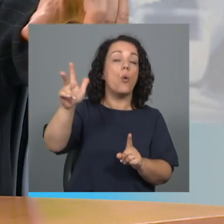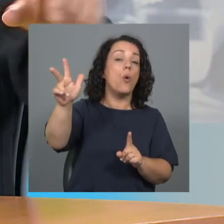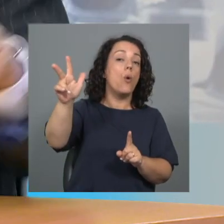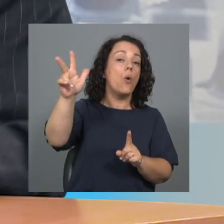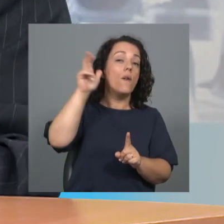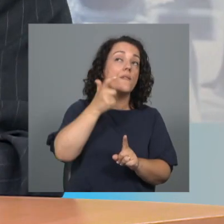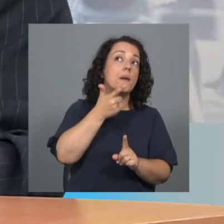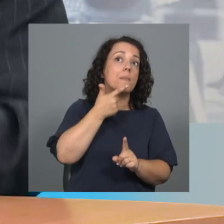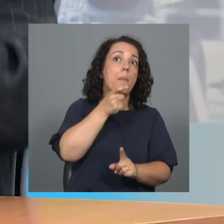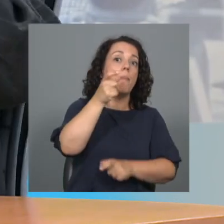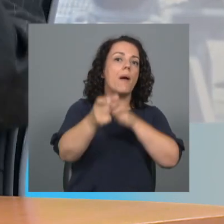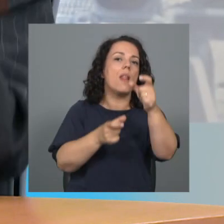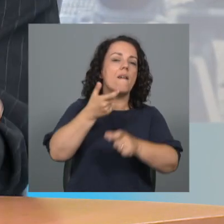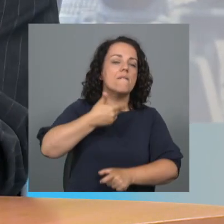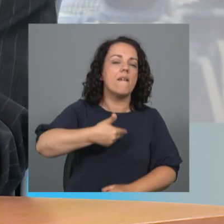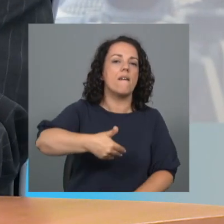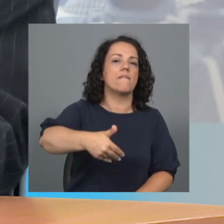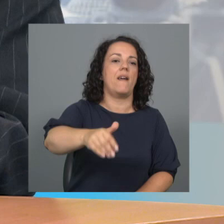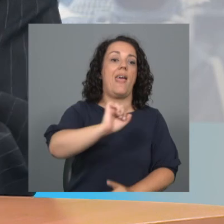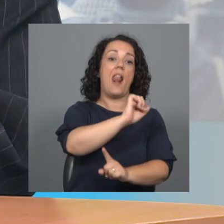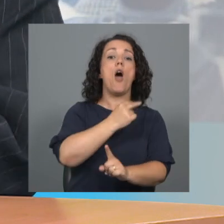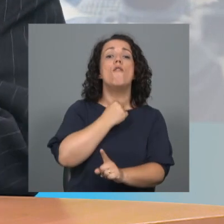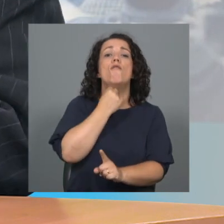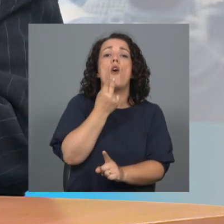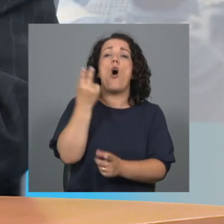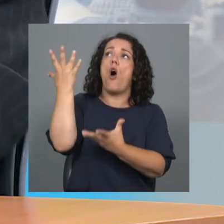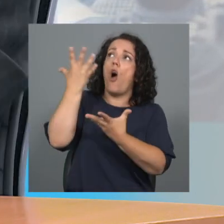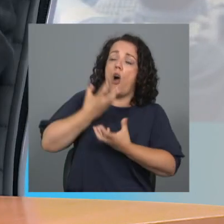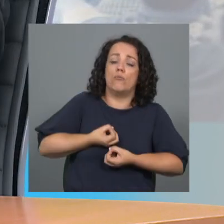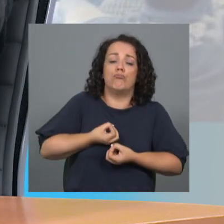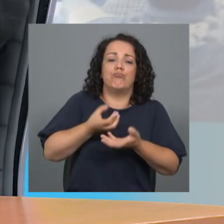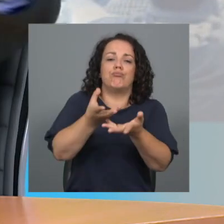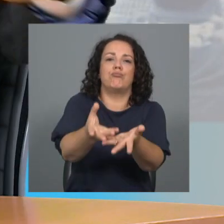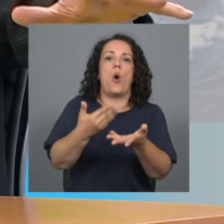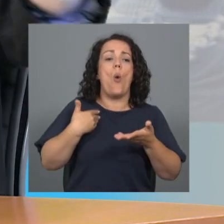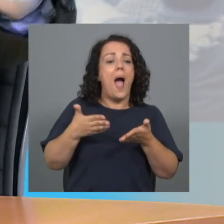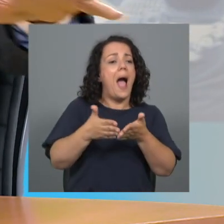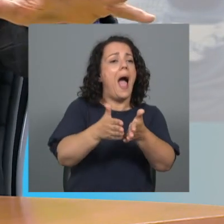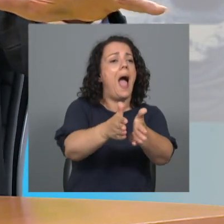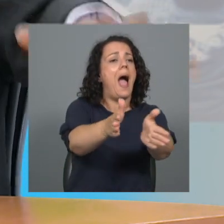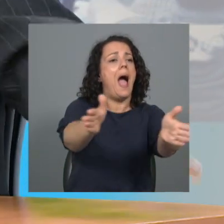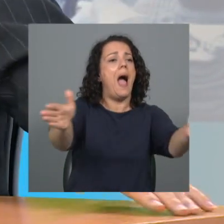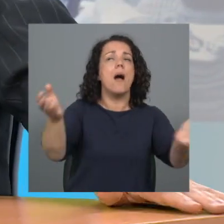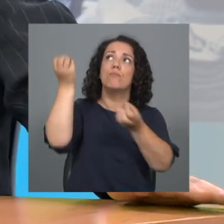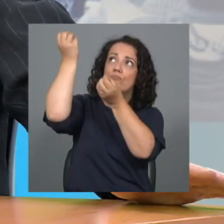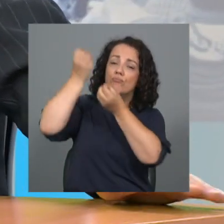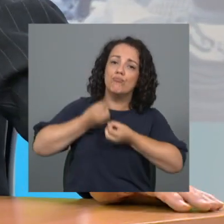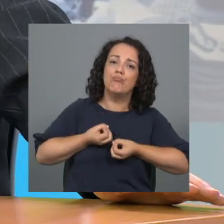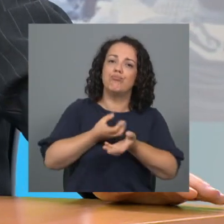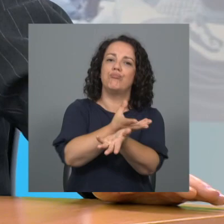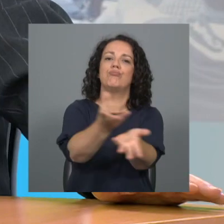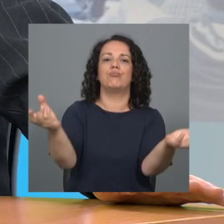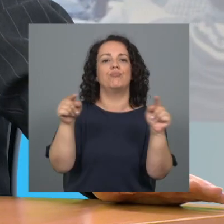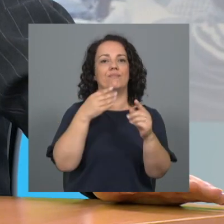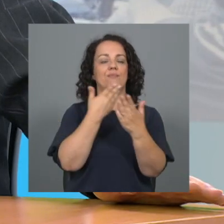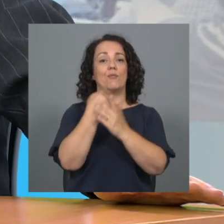que há de vir, e a voz dele que transmite essa palavra. Eu estou só aqui a abrir caminho, a abrir horizonte, não é? E, portanto, tornou-se esta